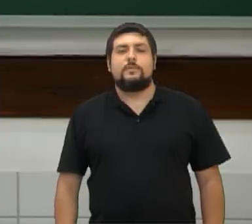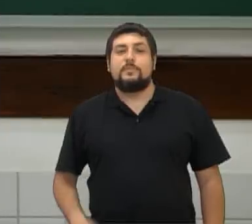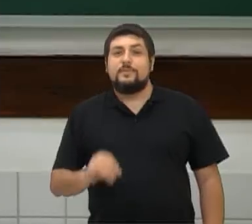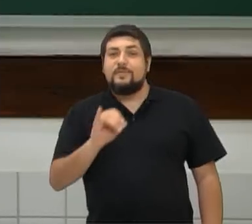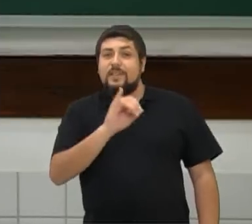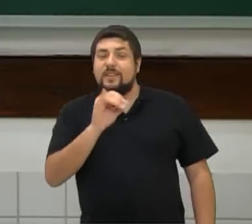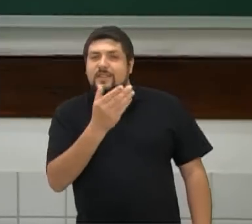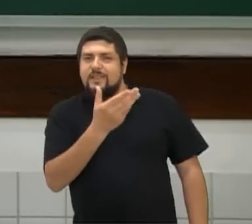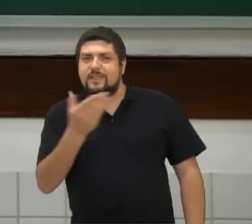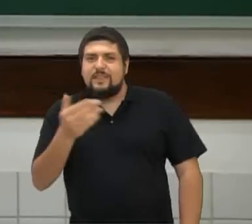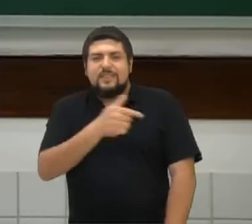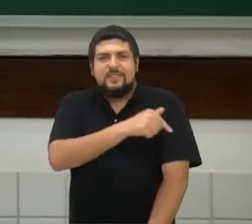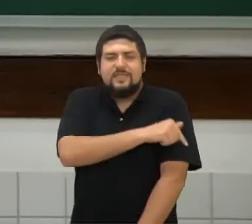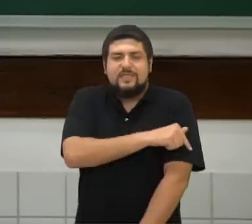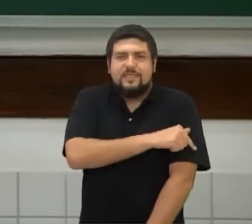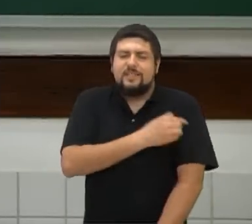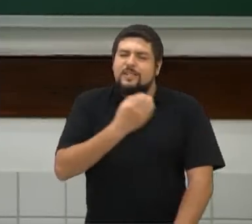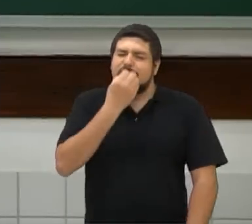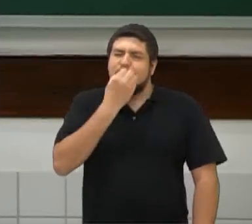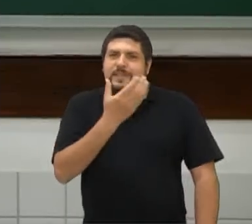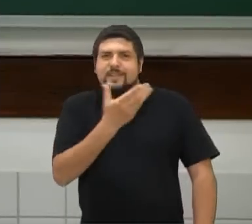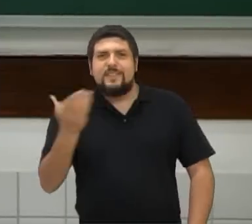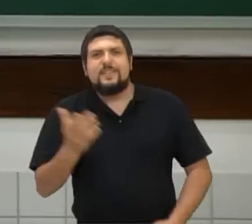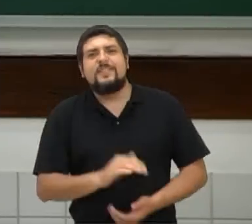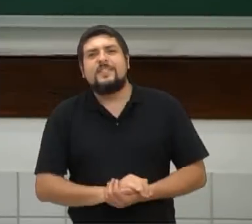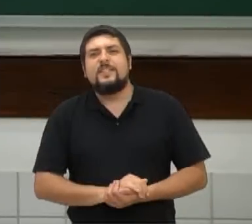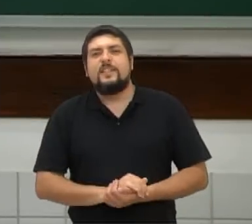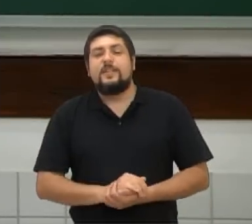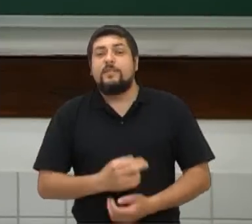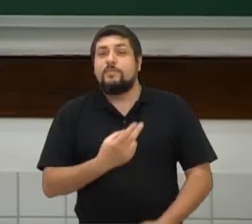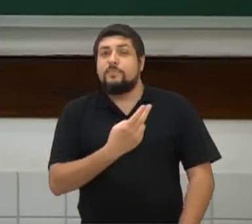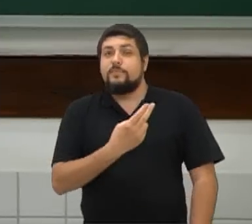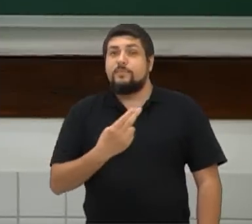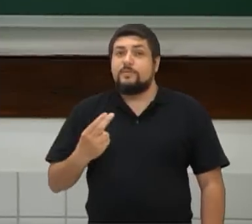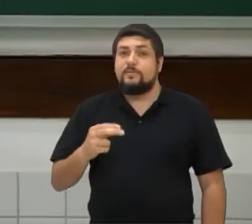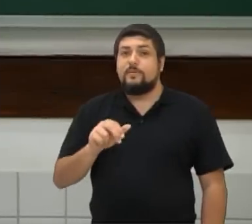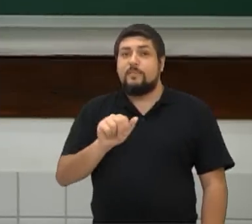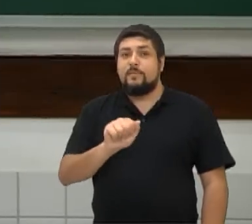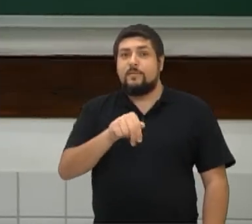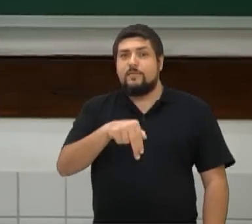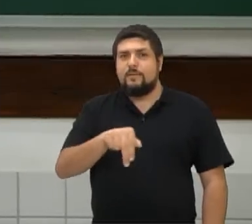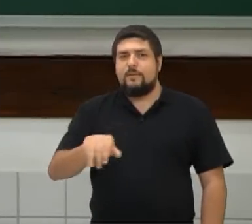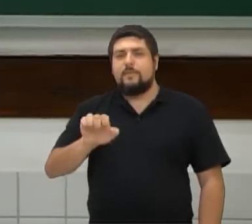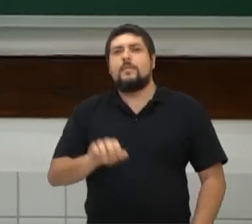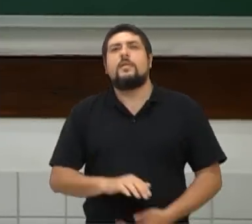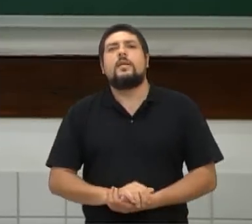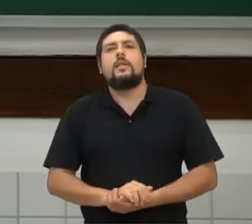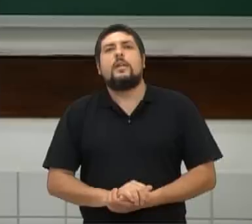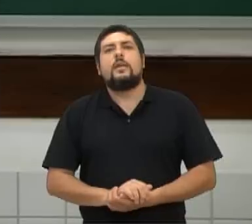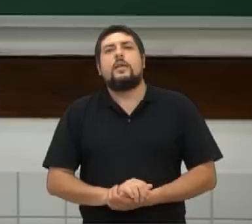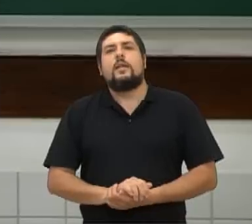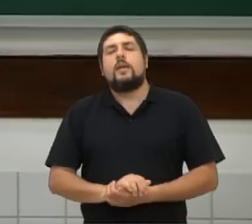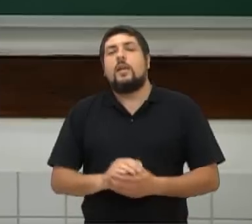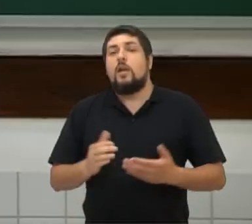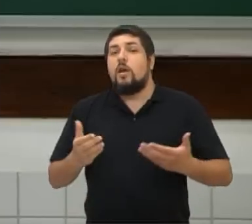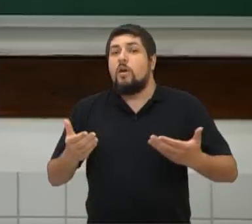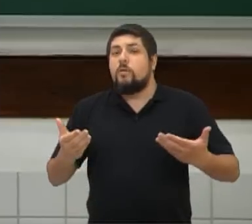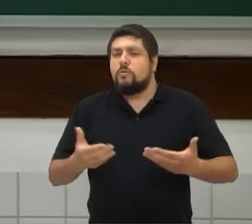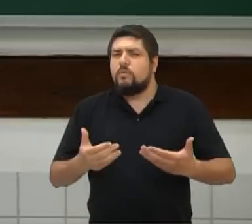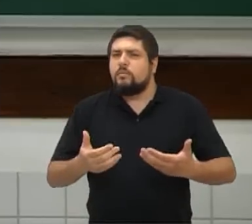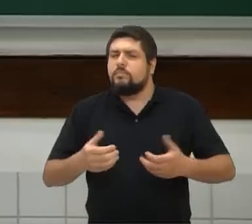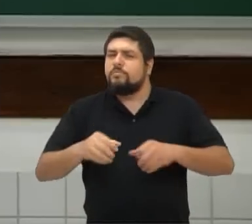Olá, sétimo ano, tudo bem com vocês? Eu sou a professora Aniceida Luciano e eu vou